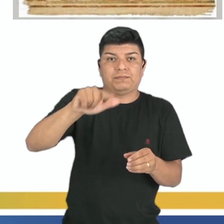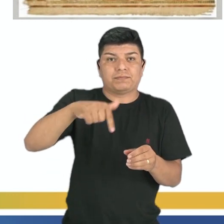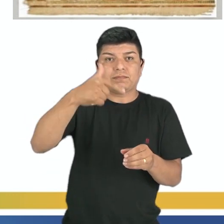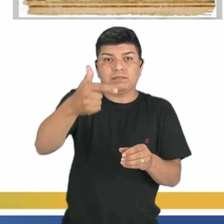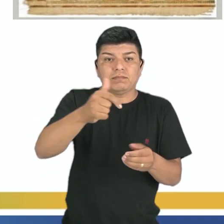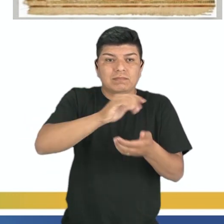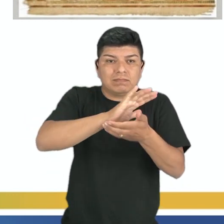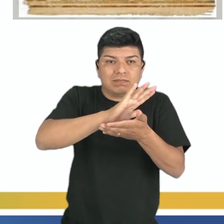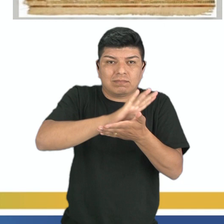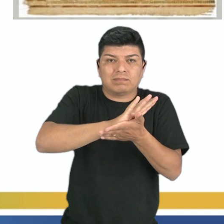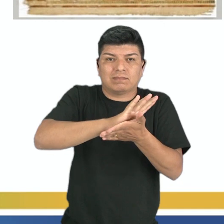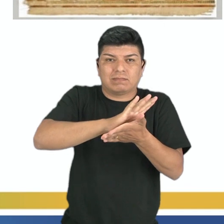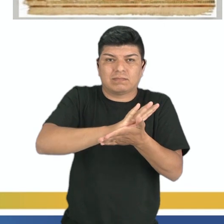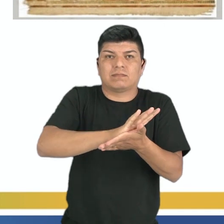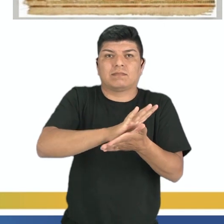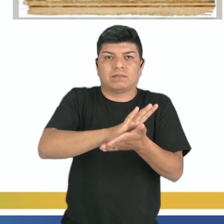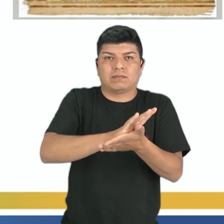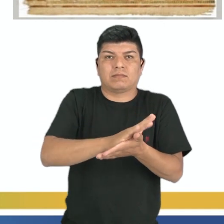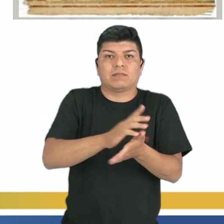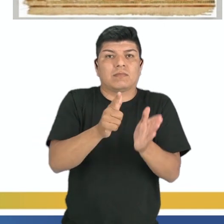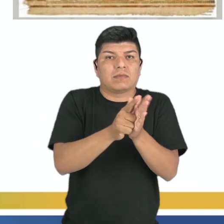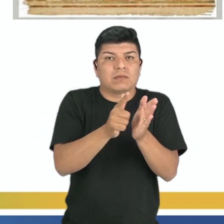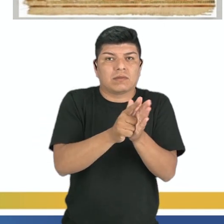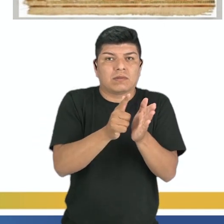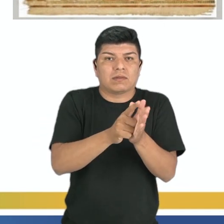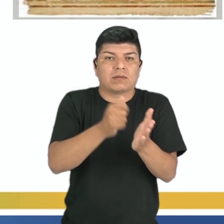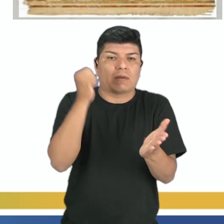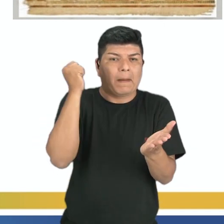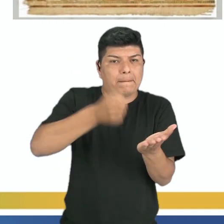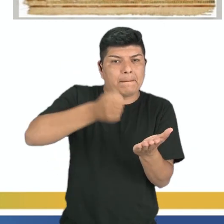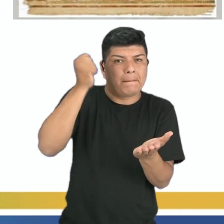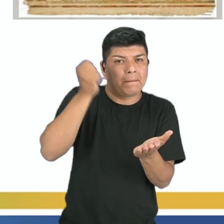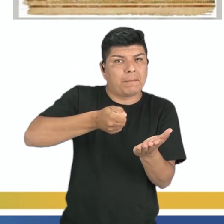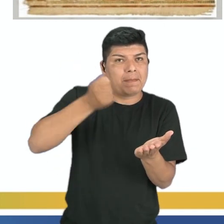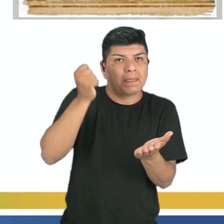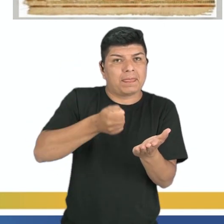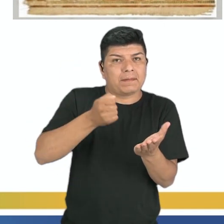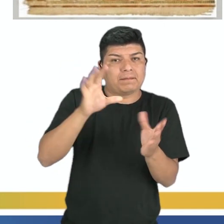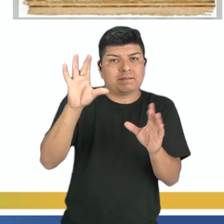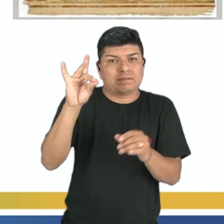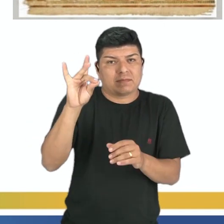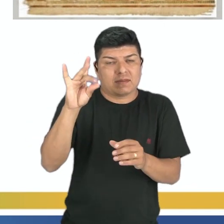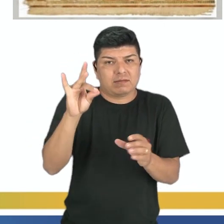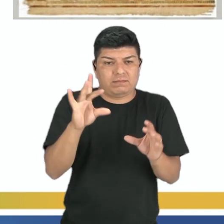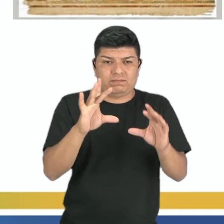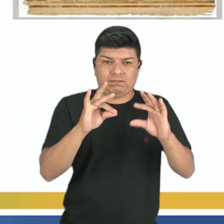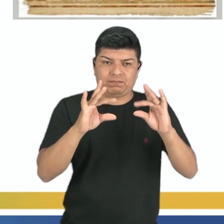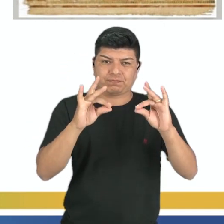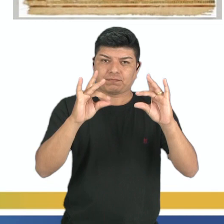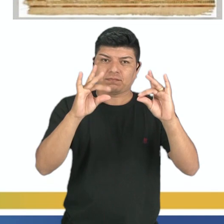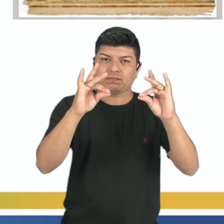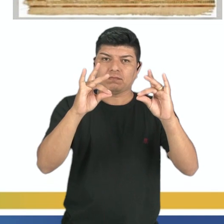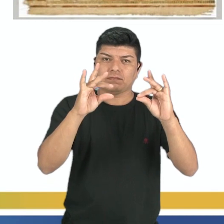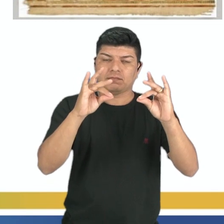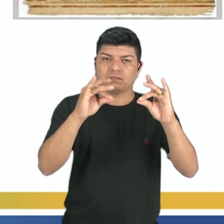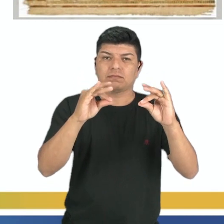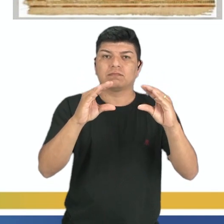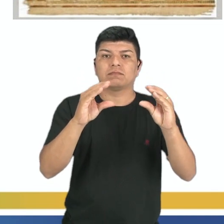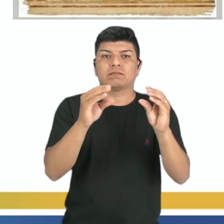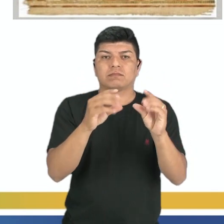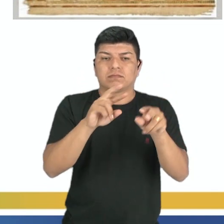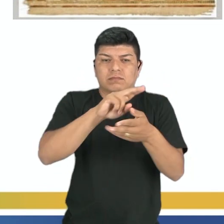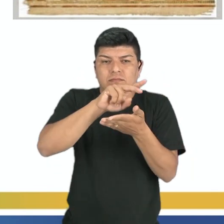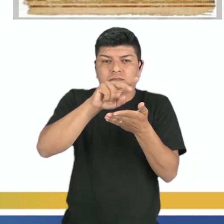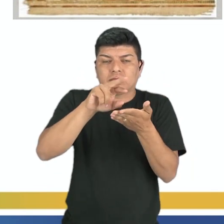serem prensadas. A folha obtida era martelada, tá? Alisada e colada ao lado de outras folhas, para formar uma